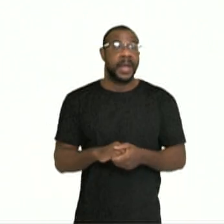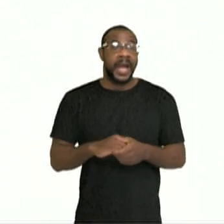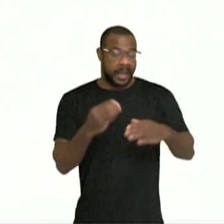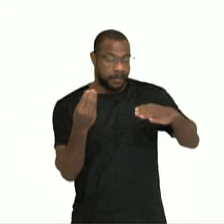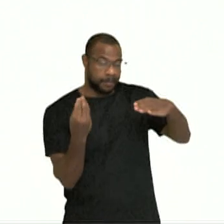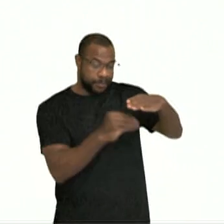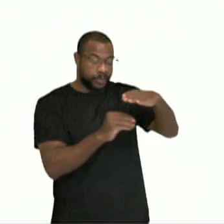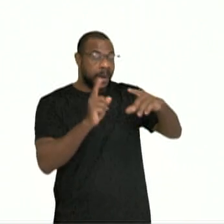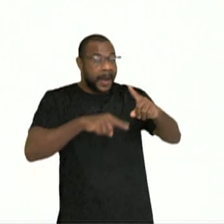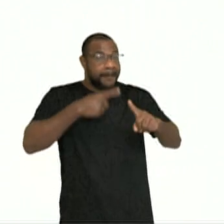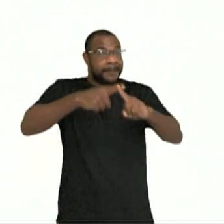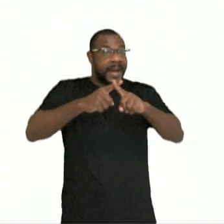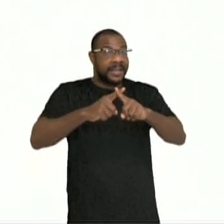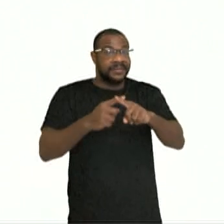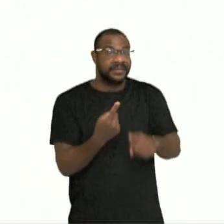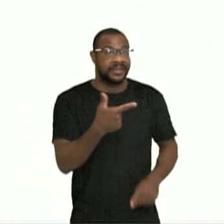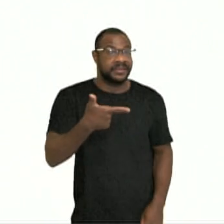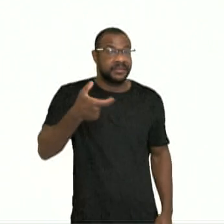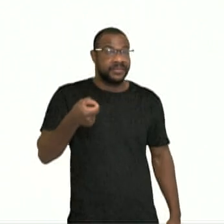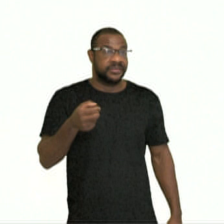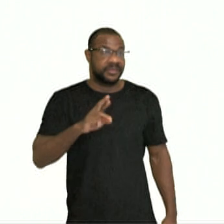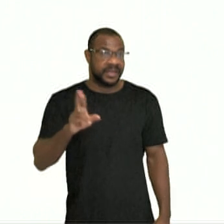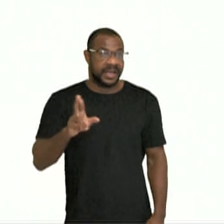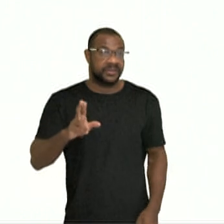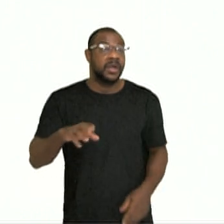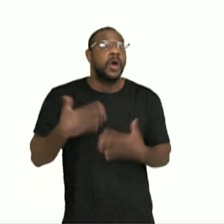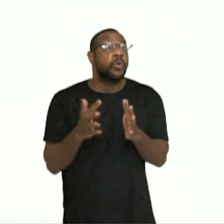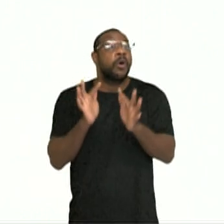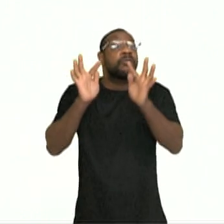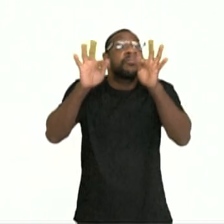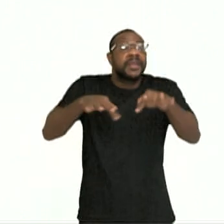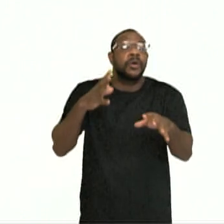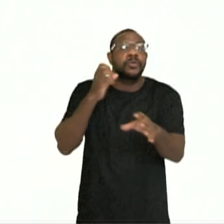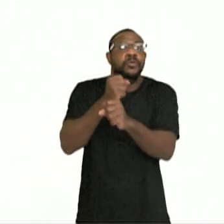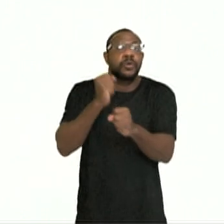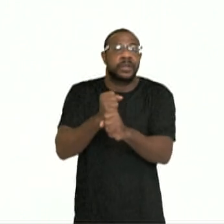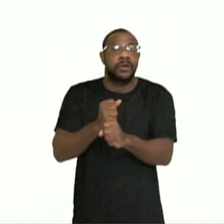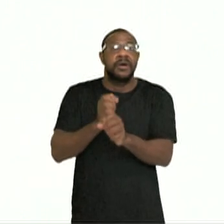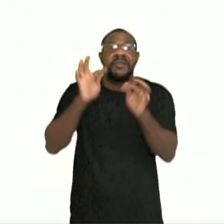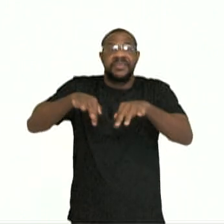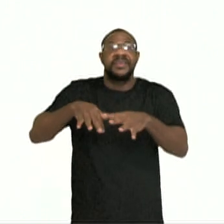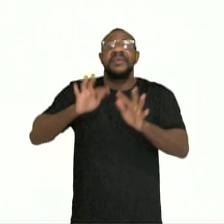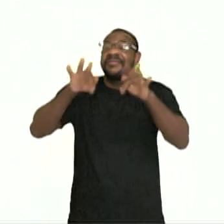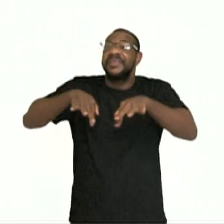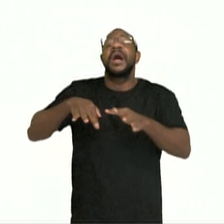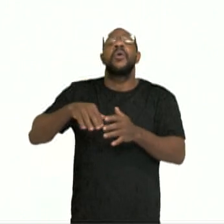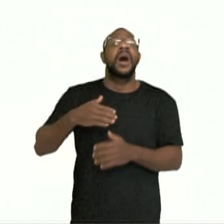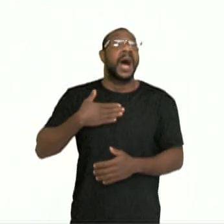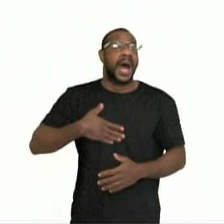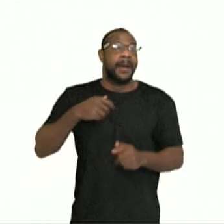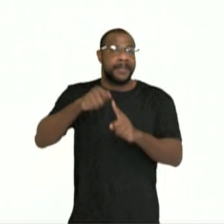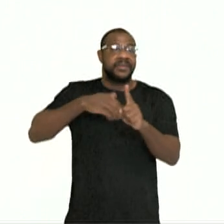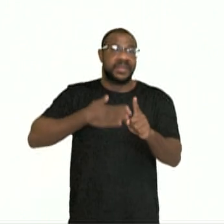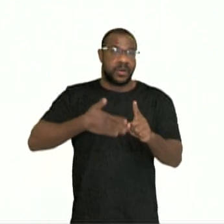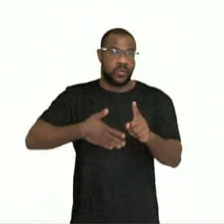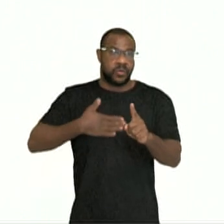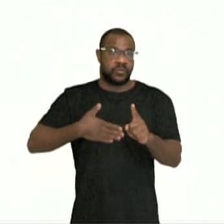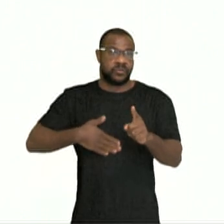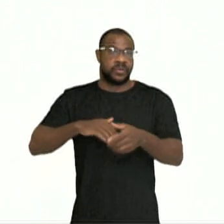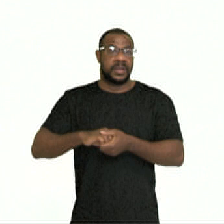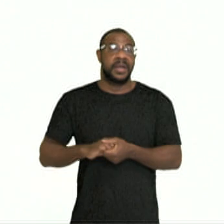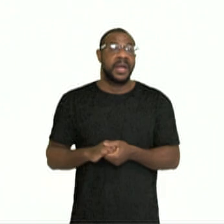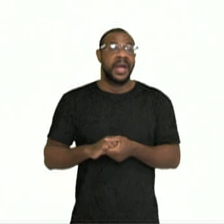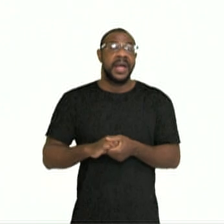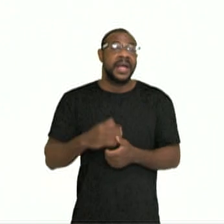Qual será o saldo dessa poupança ao final de agosto, sabendo que a taxa Selic foi de